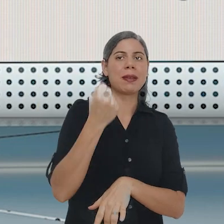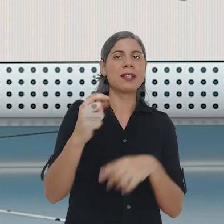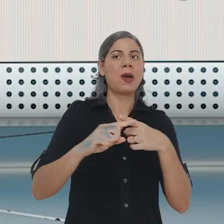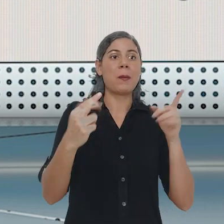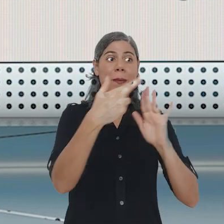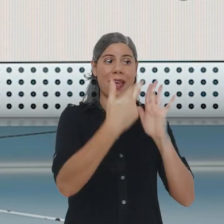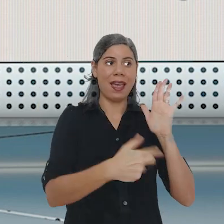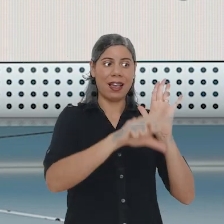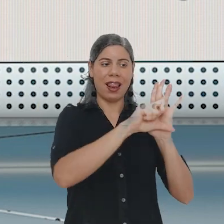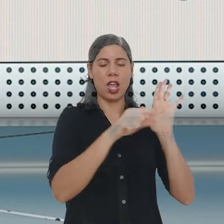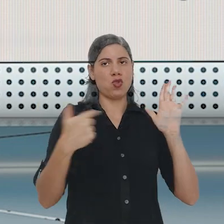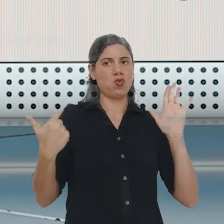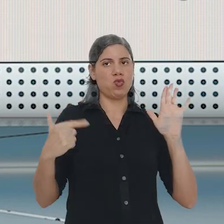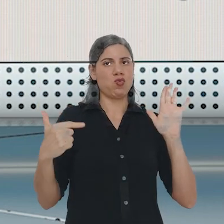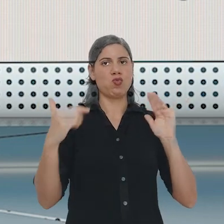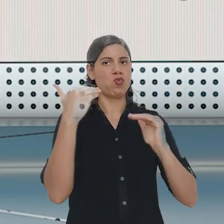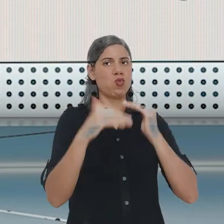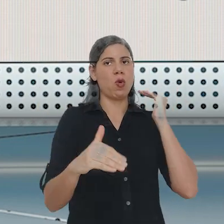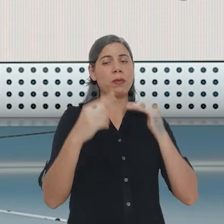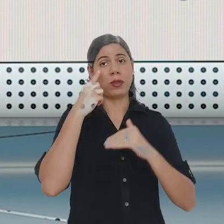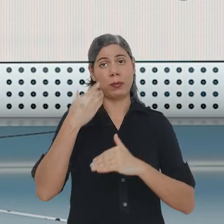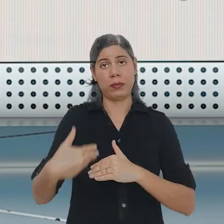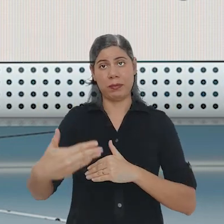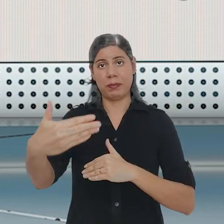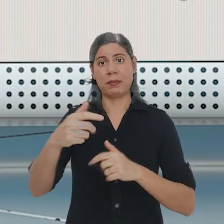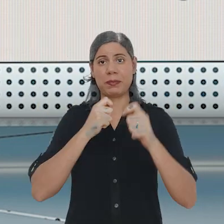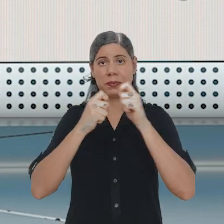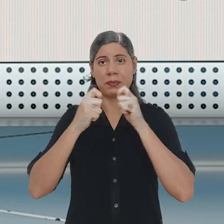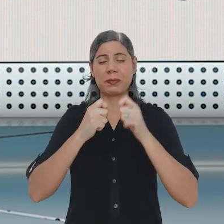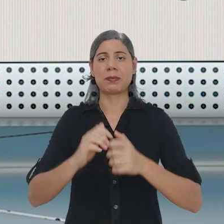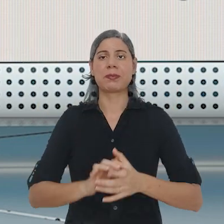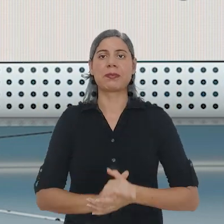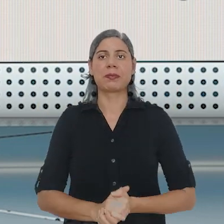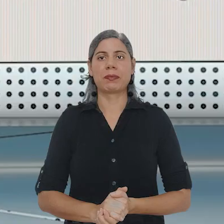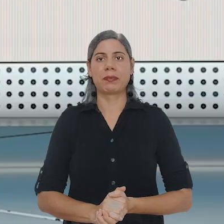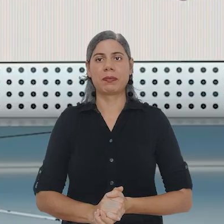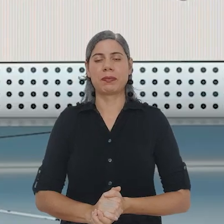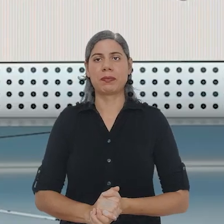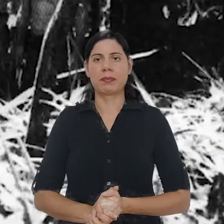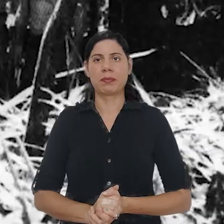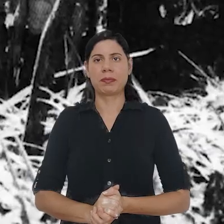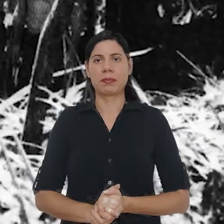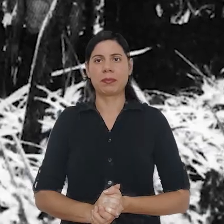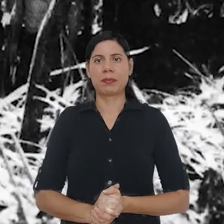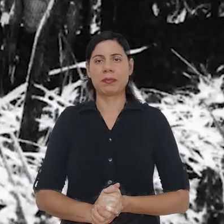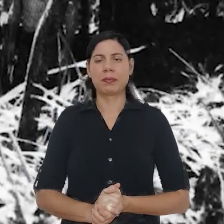atende aos requisitos legais, como na reportagem que vamos ver agora com Ana Paula Souza.